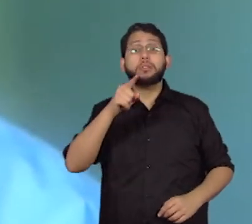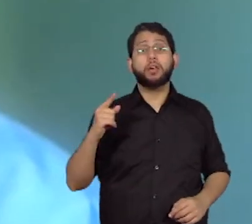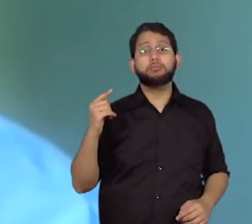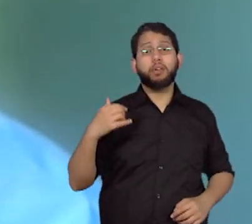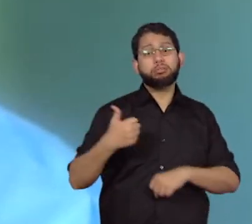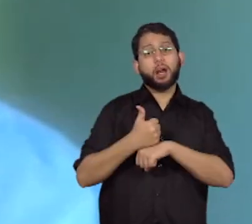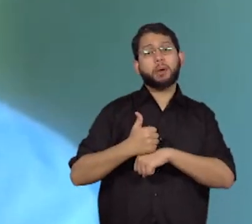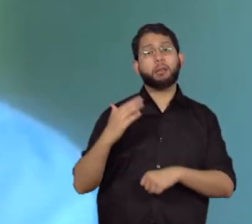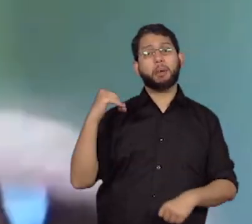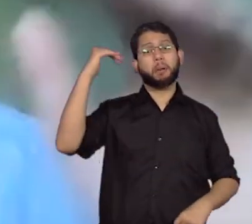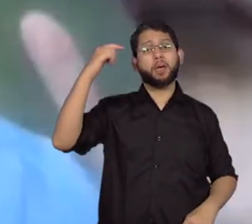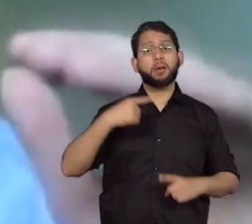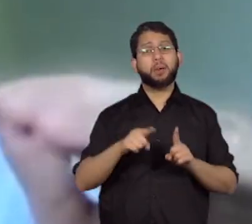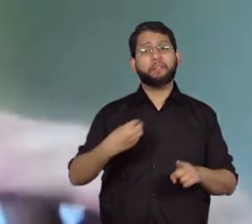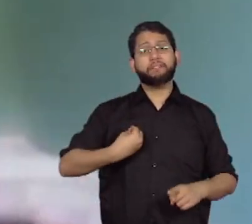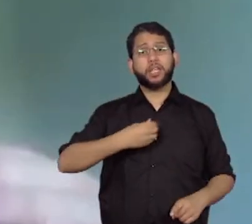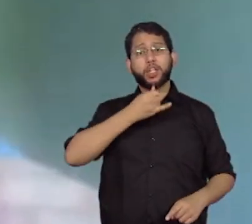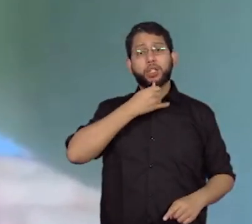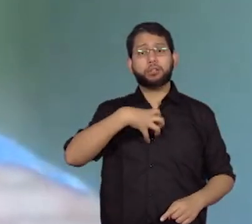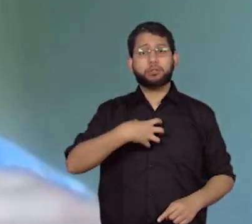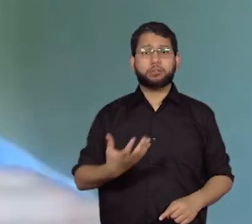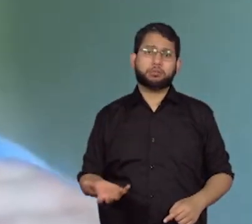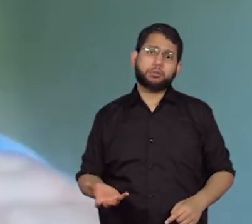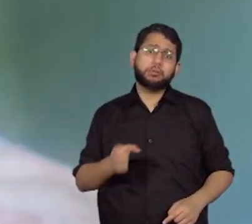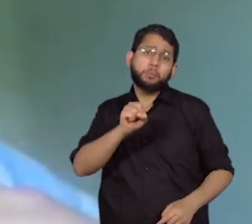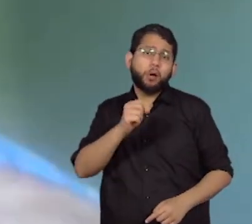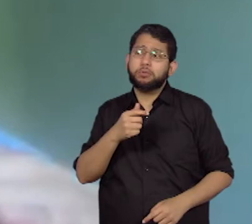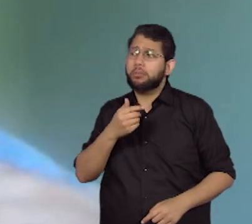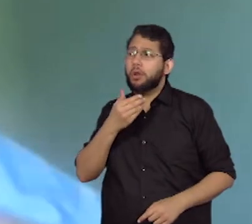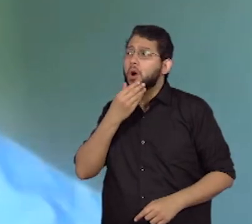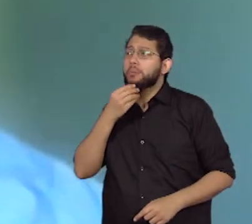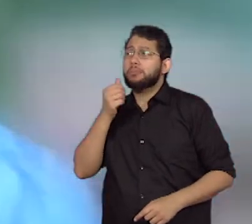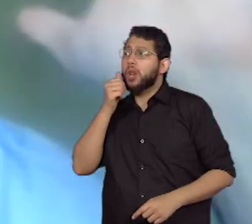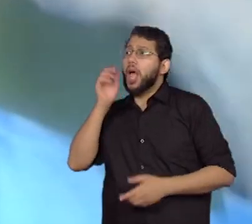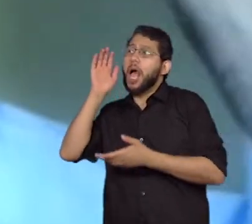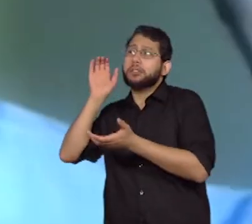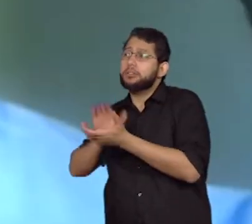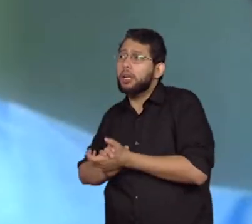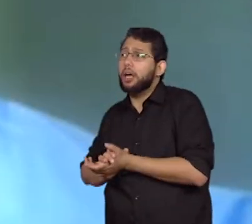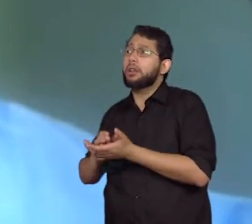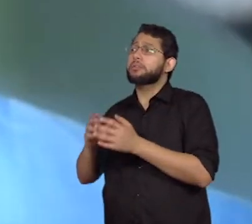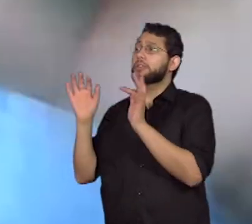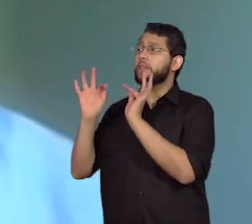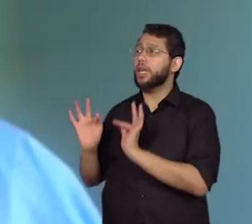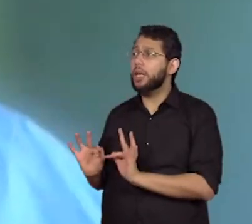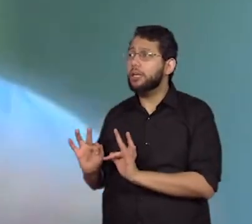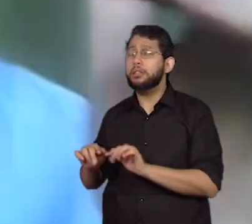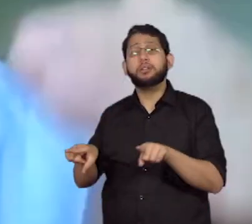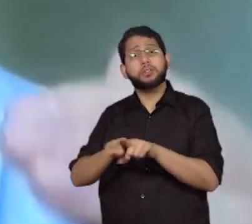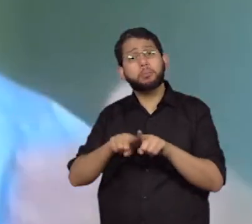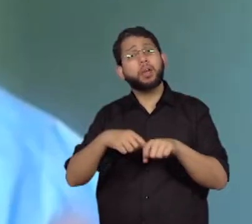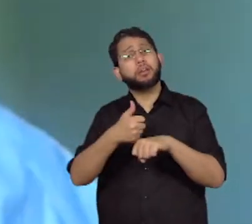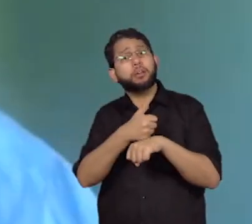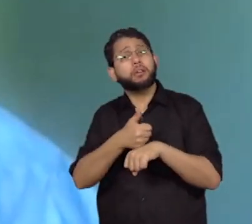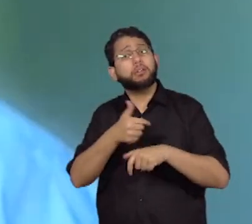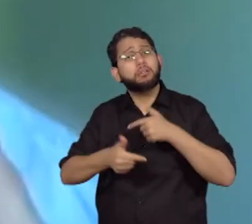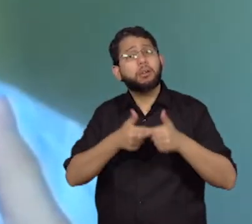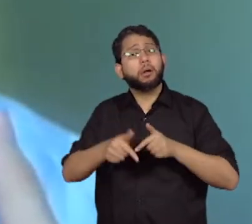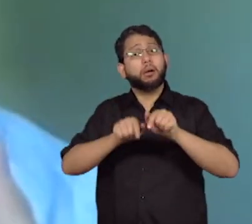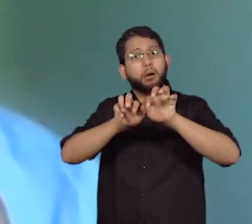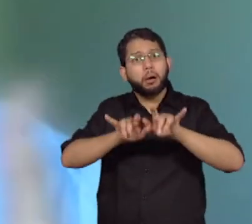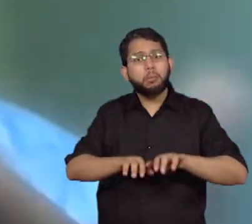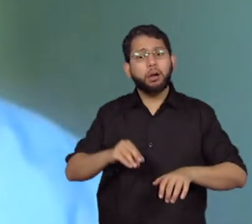no trabalho e ser um cara muito infeliz. Mas você pode ser um ótimo pai de família, um cara muito realizado, que ganha o